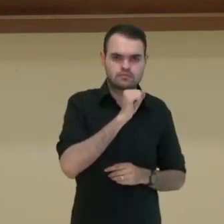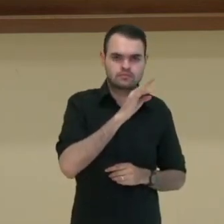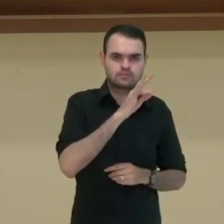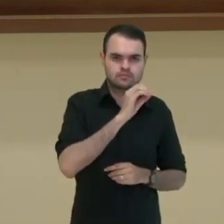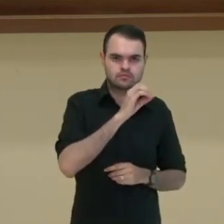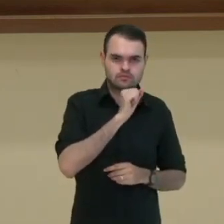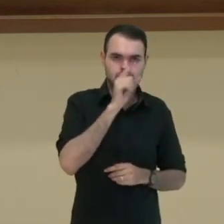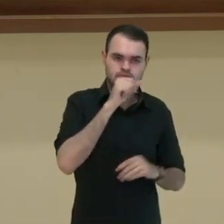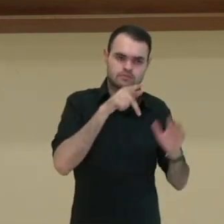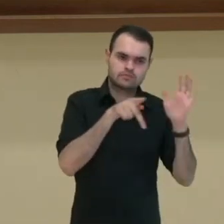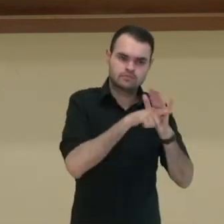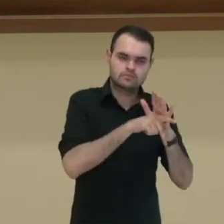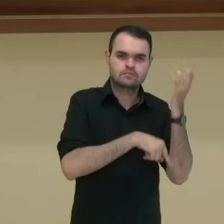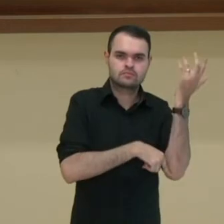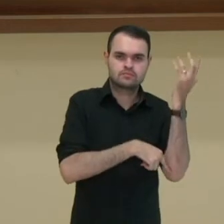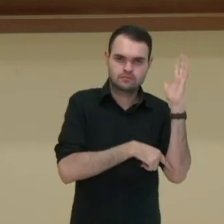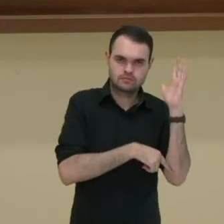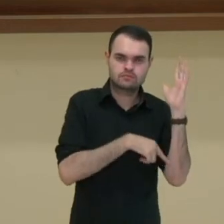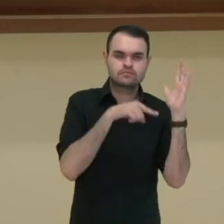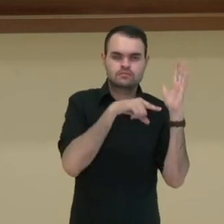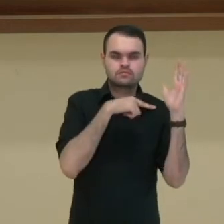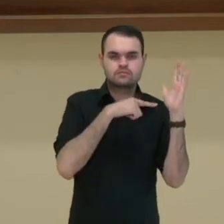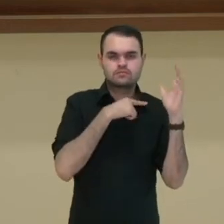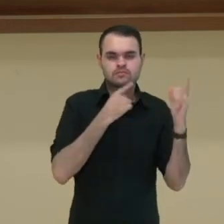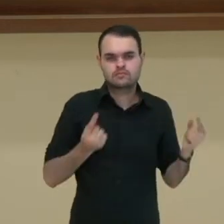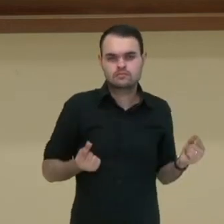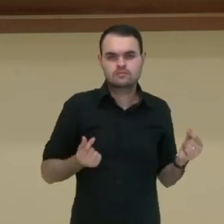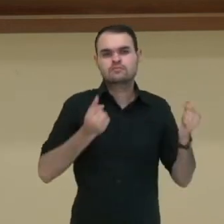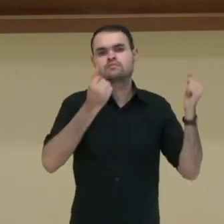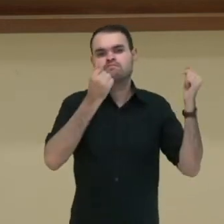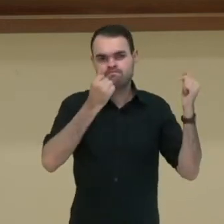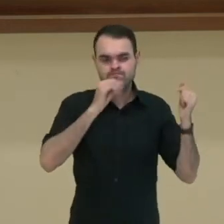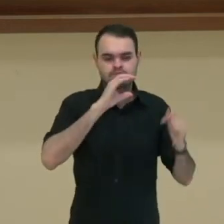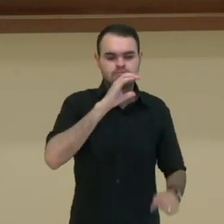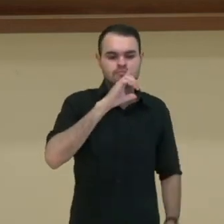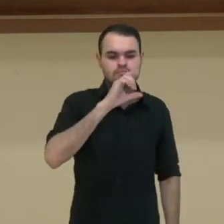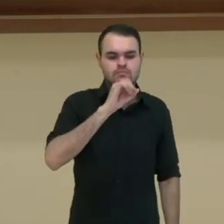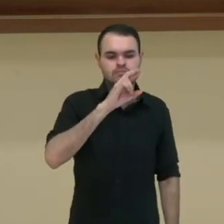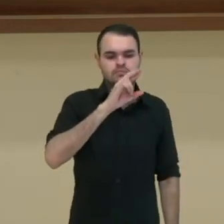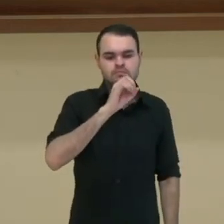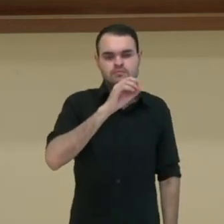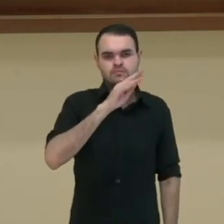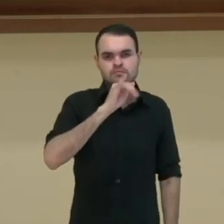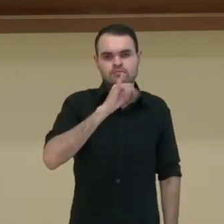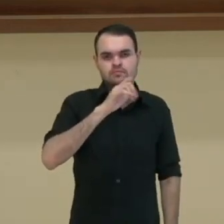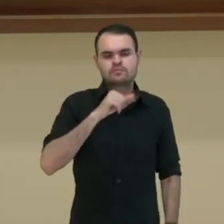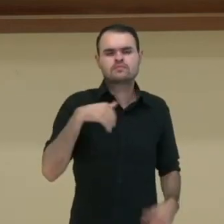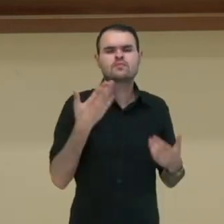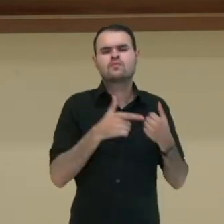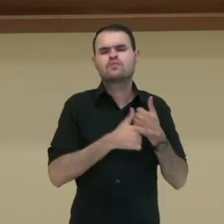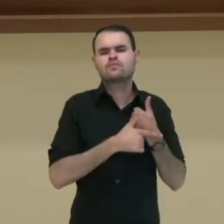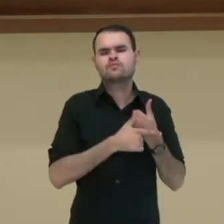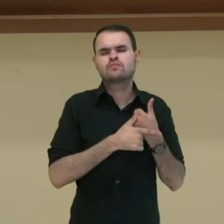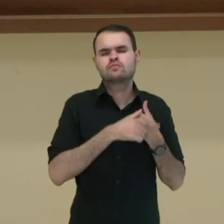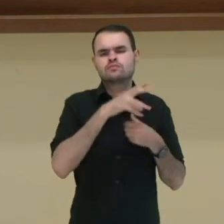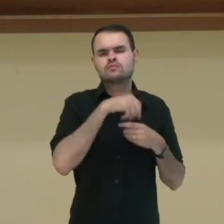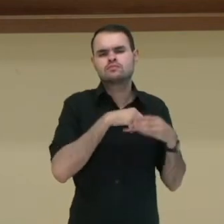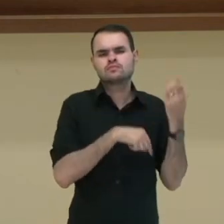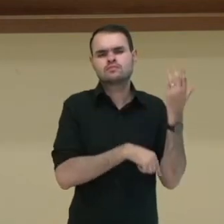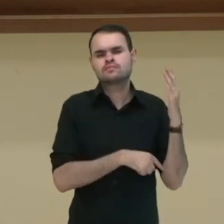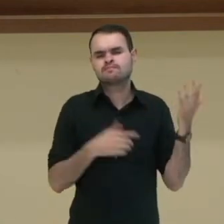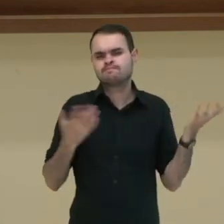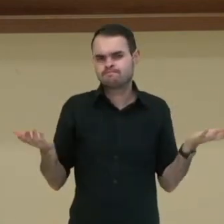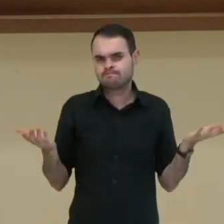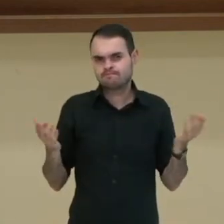vegetais exclusivamente e que são ricos em clorofila. Qual que é a função do cloroplasto ali na célula